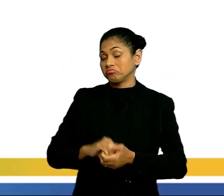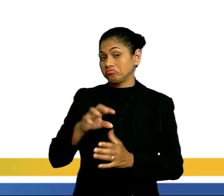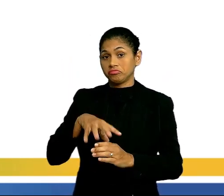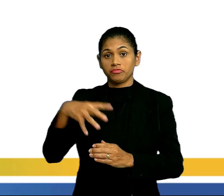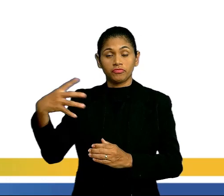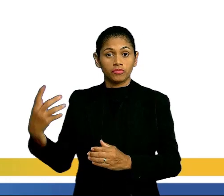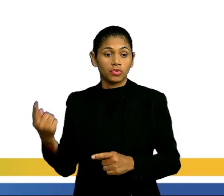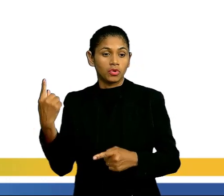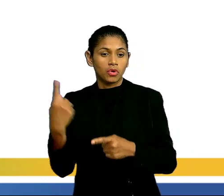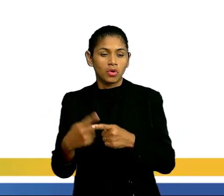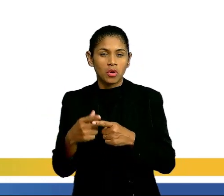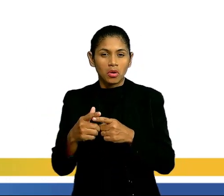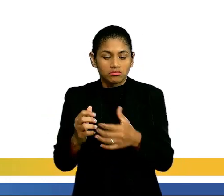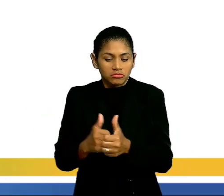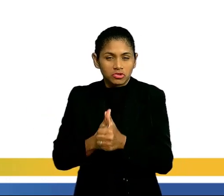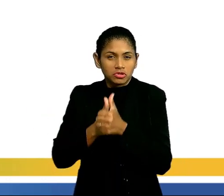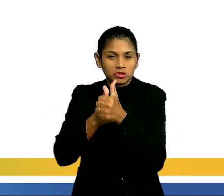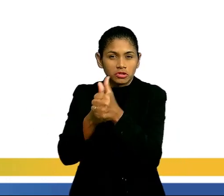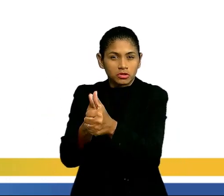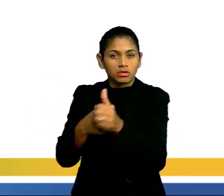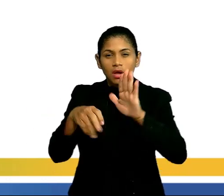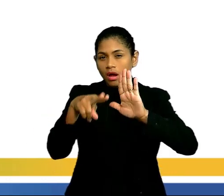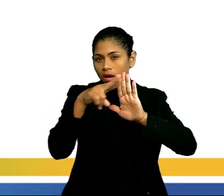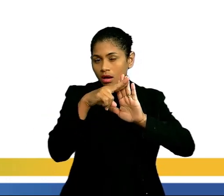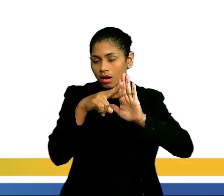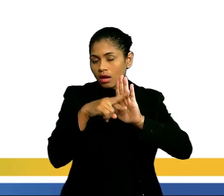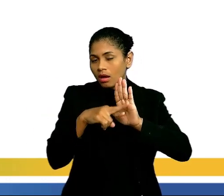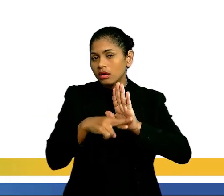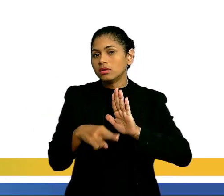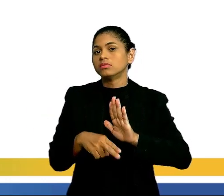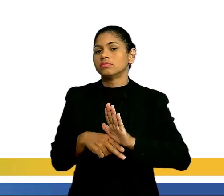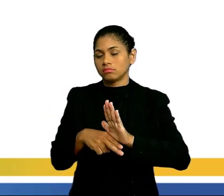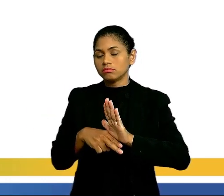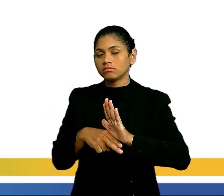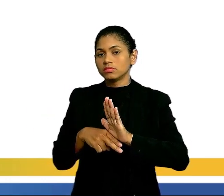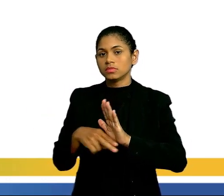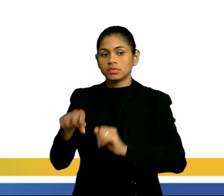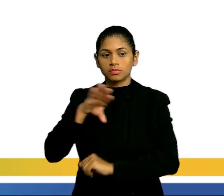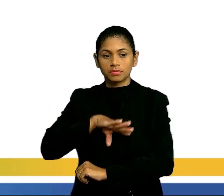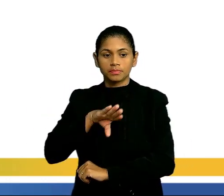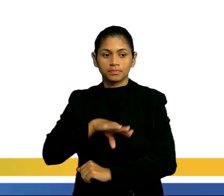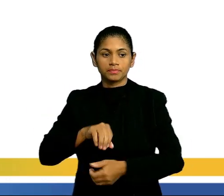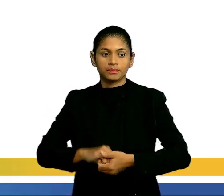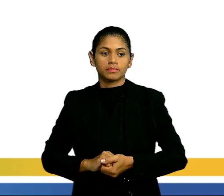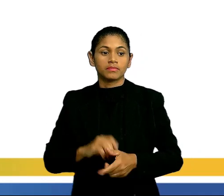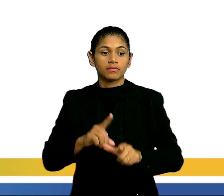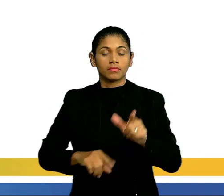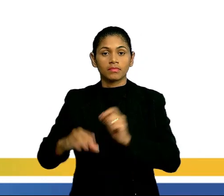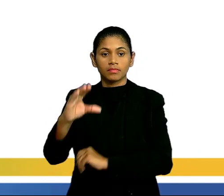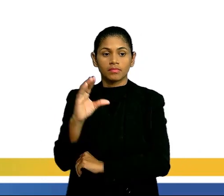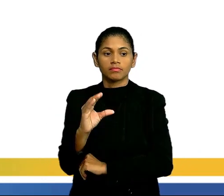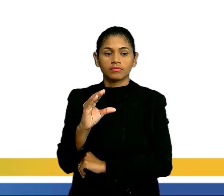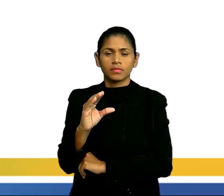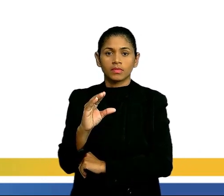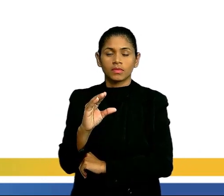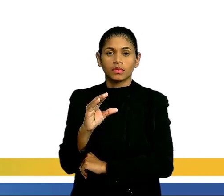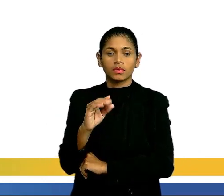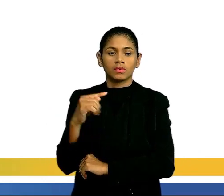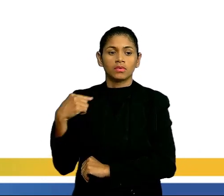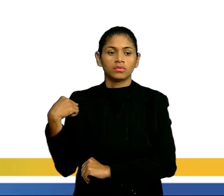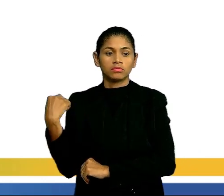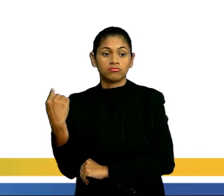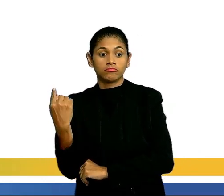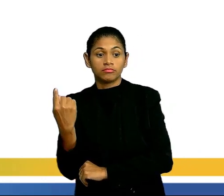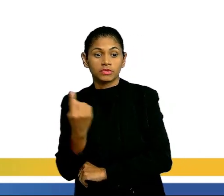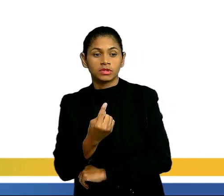porque segue o nível formal da língua portuguesa, tá? Letra C. A gente vai passear. Nós